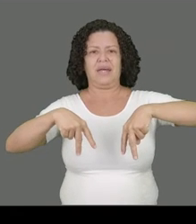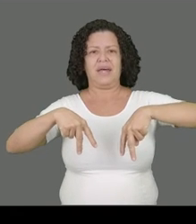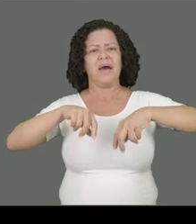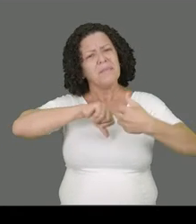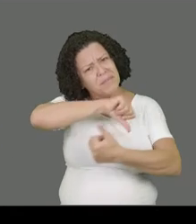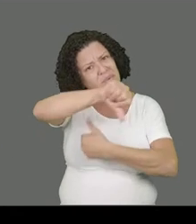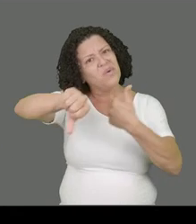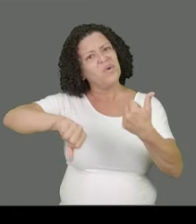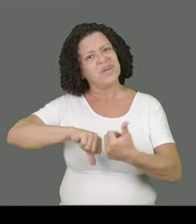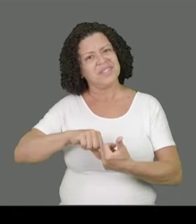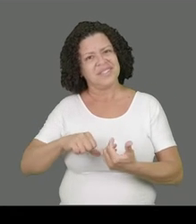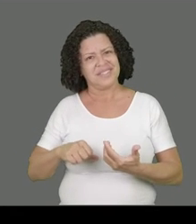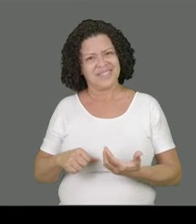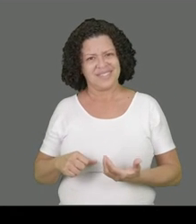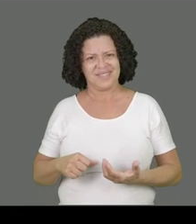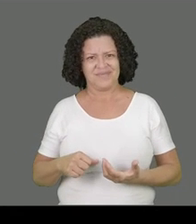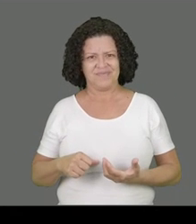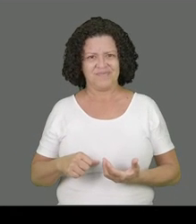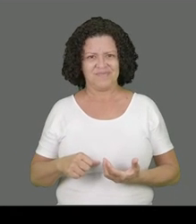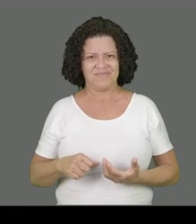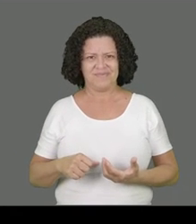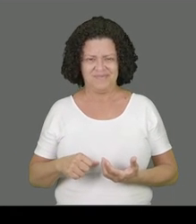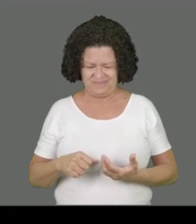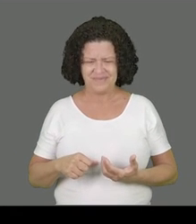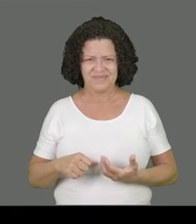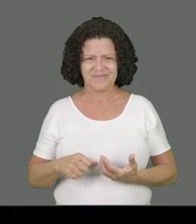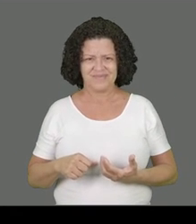mudar, queiram se ajudar.